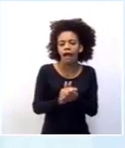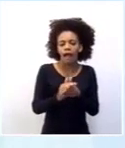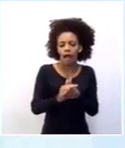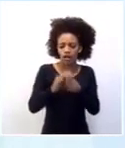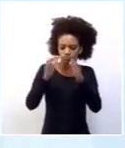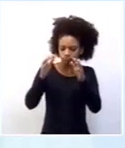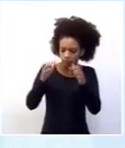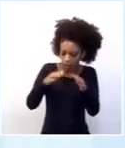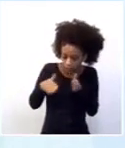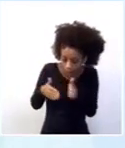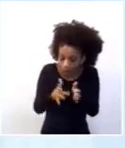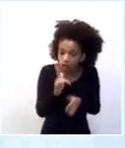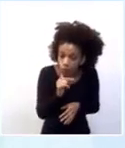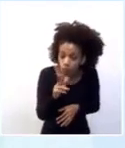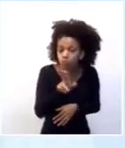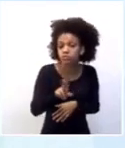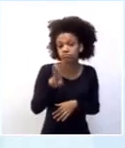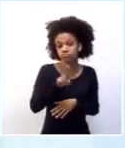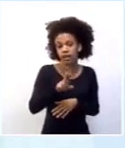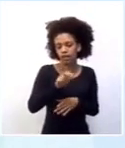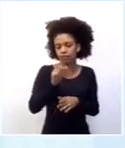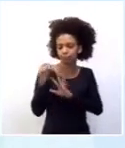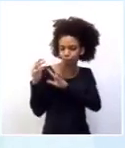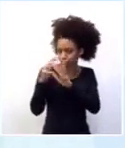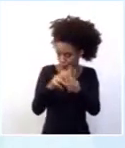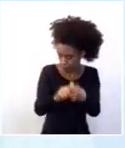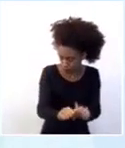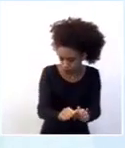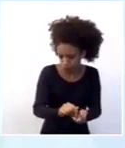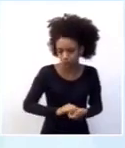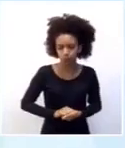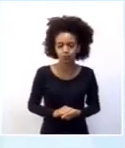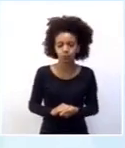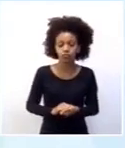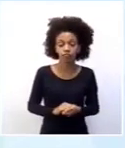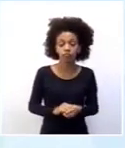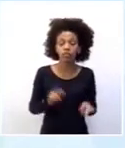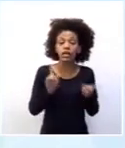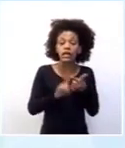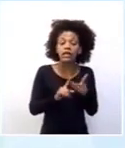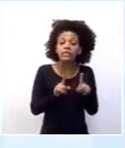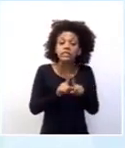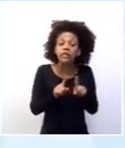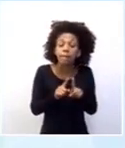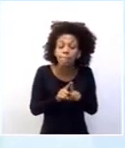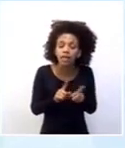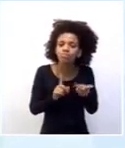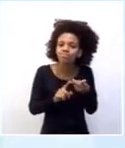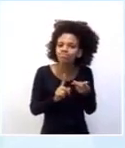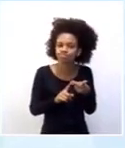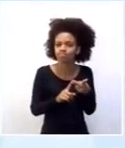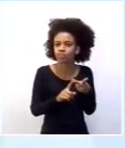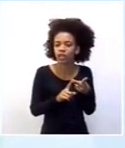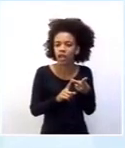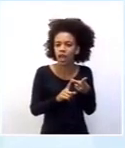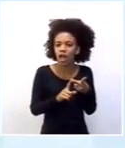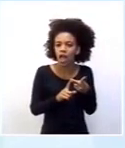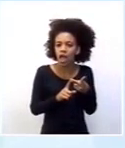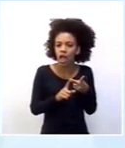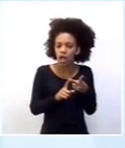e a utilização da água de uma forma geral. Ponto primordial também é o Estado como responsável